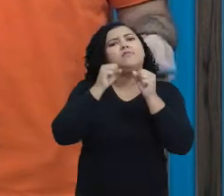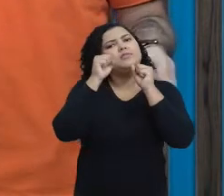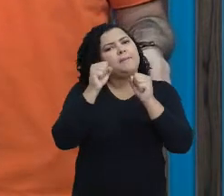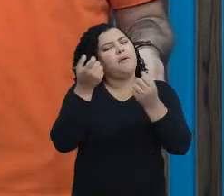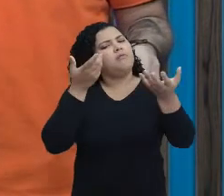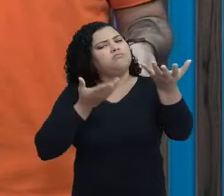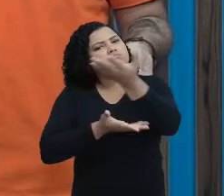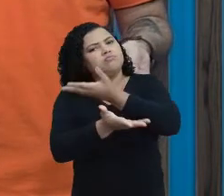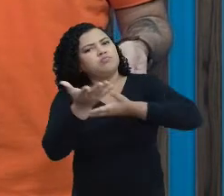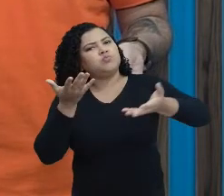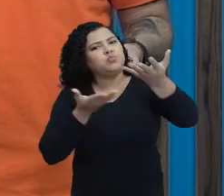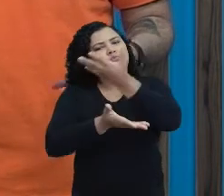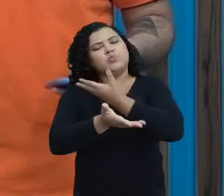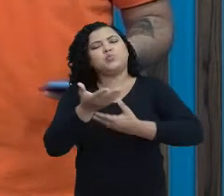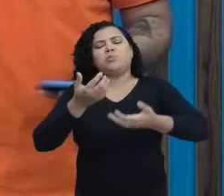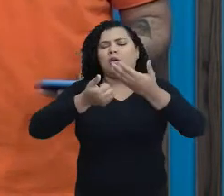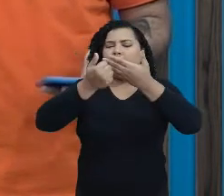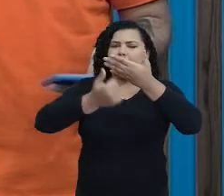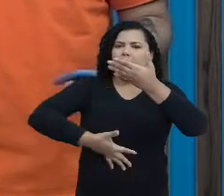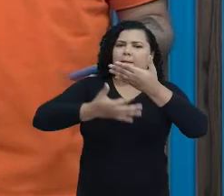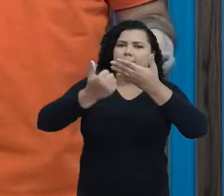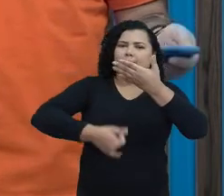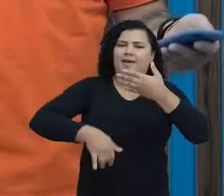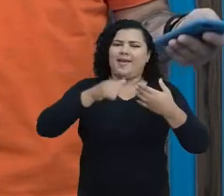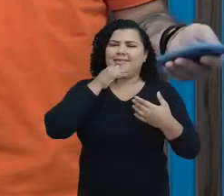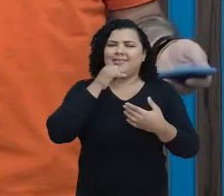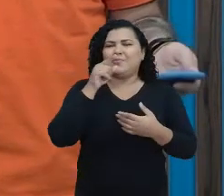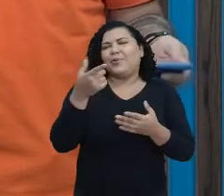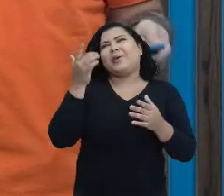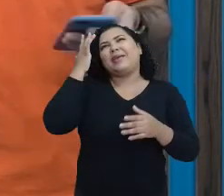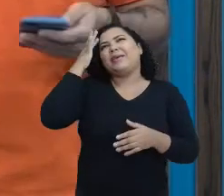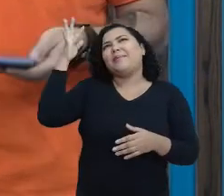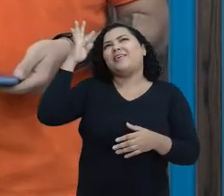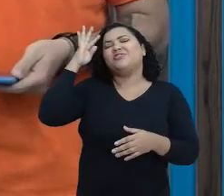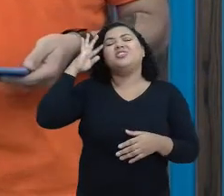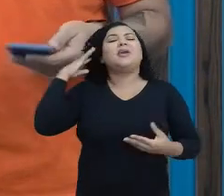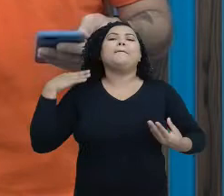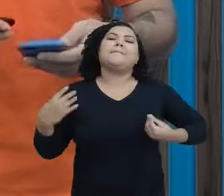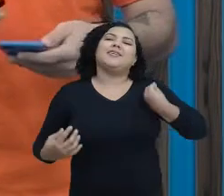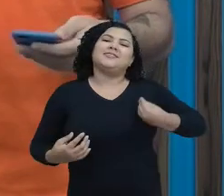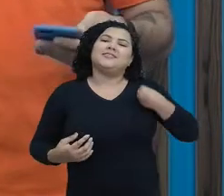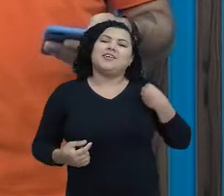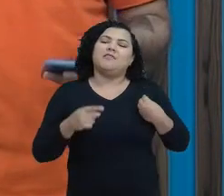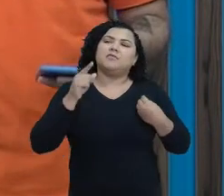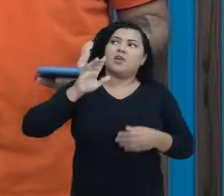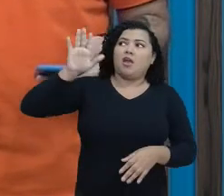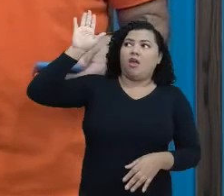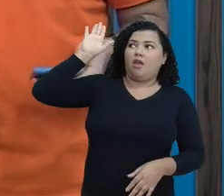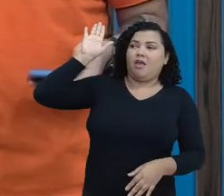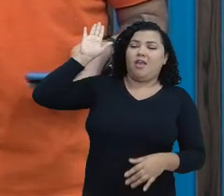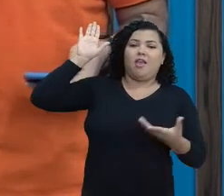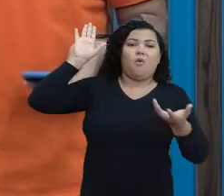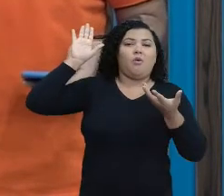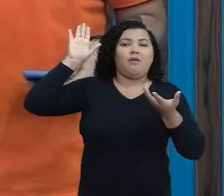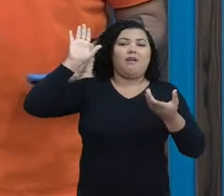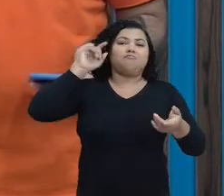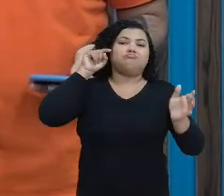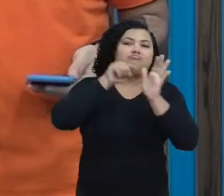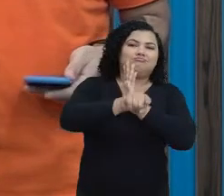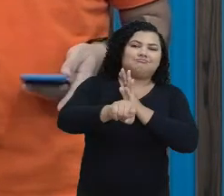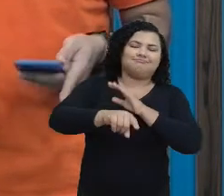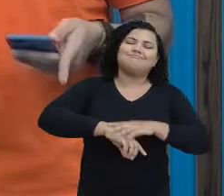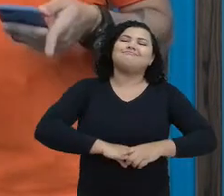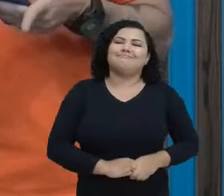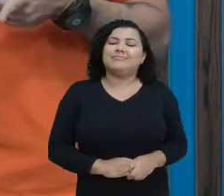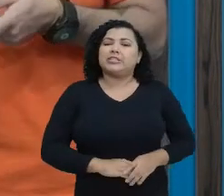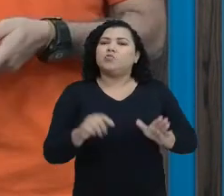se tivéssemos na aula presencial, você levantaria a mão e diria que está com dúvida naquele ponto ou naquela explicação, tá certo? Mas escreve